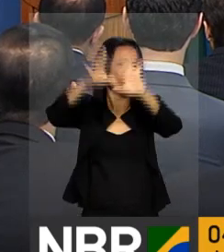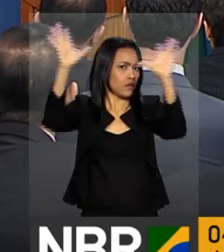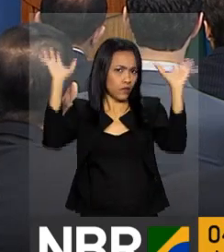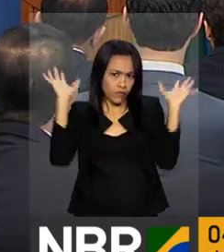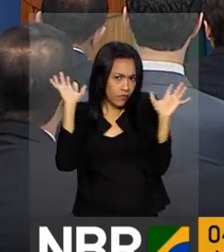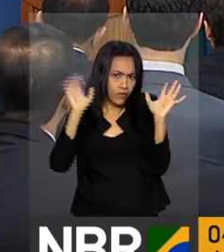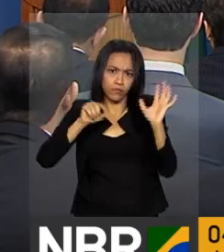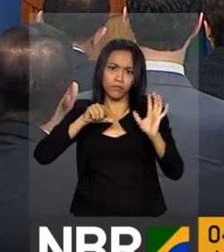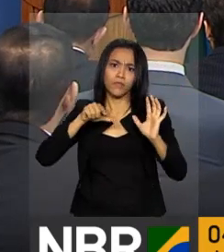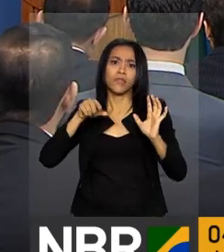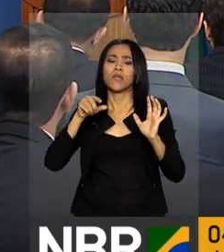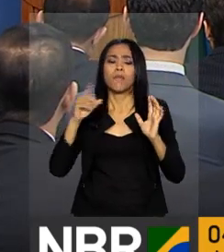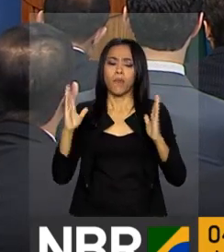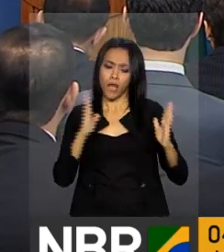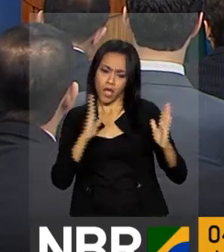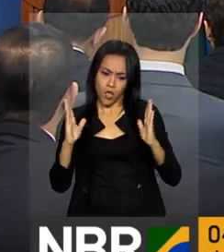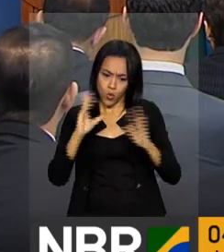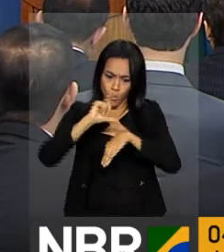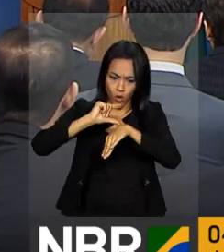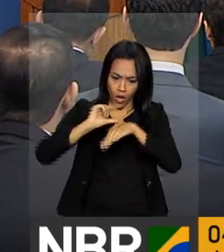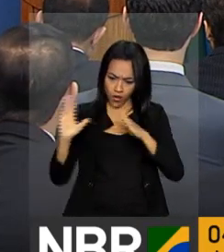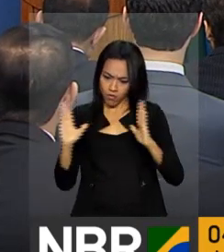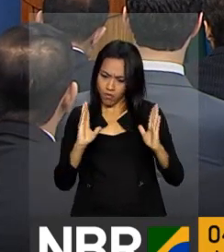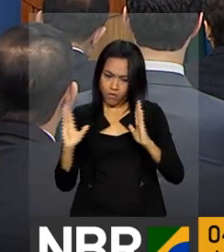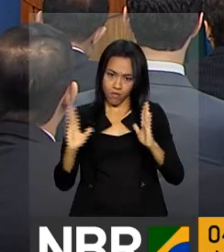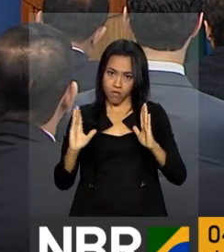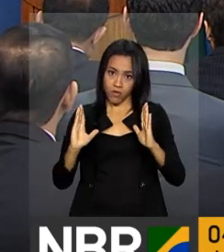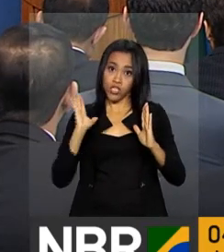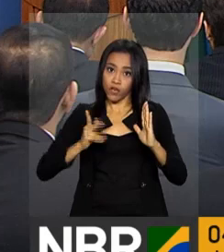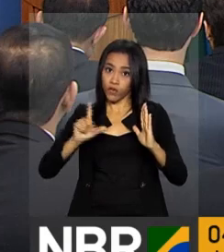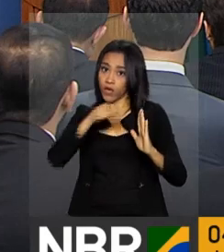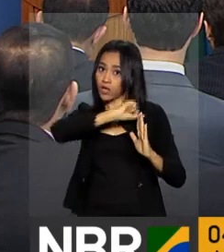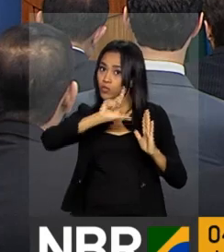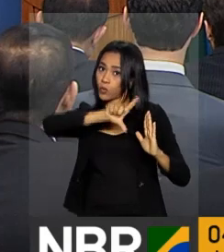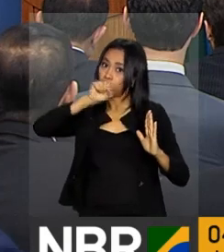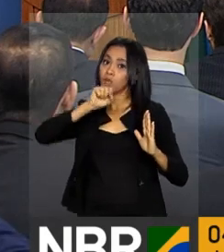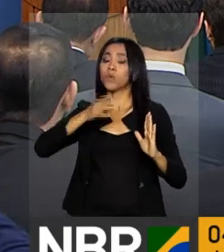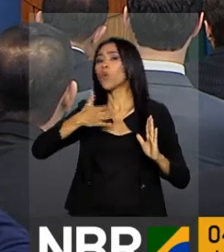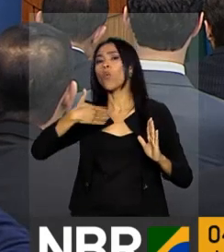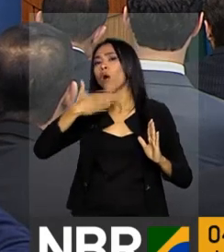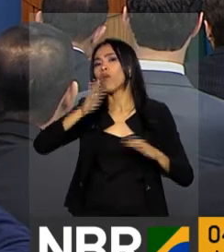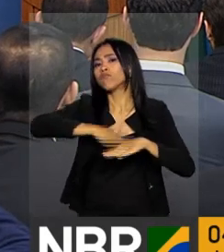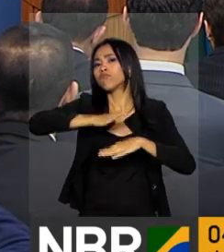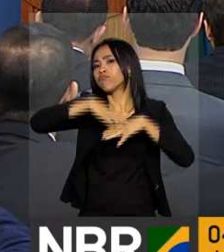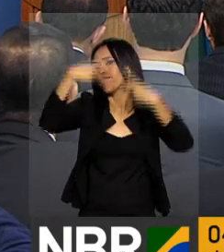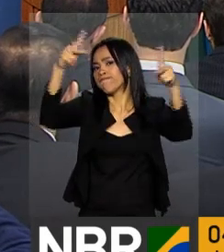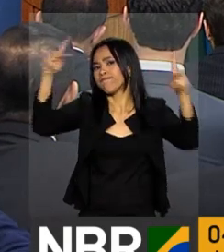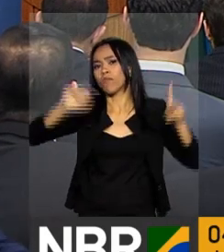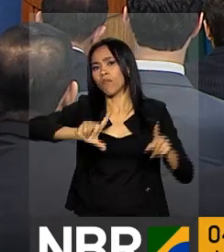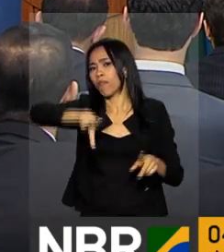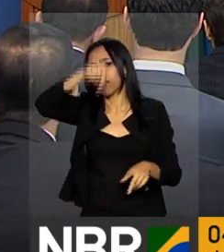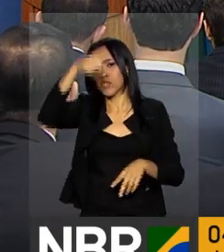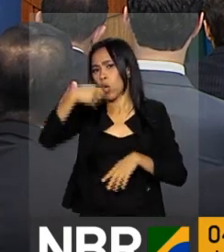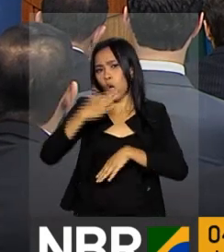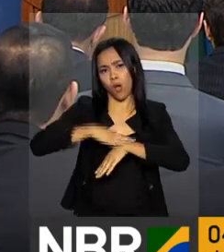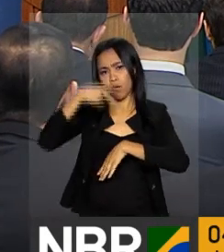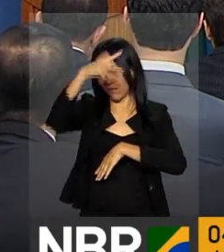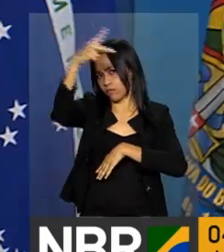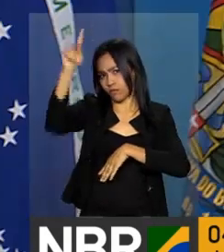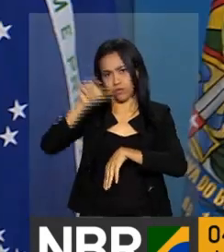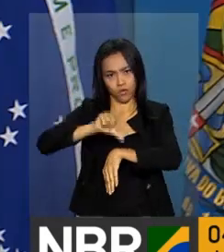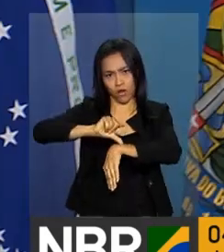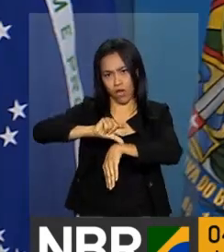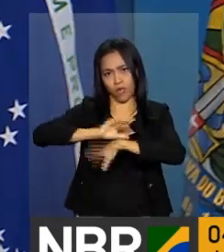para localizar naquele horário e foi definido o melhor horário para esta a divulgação